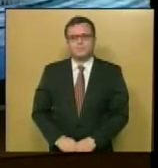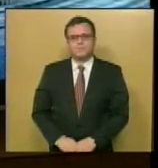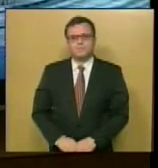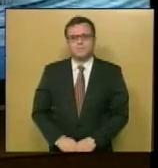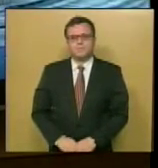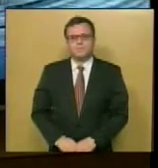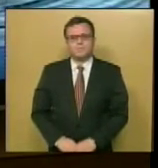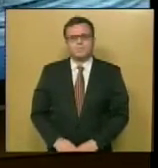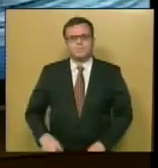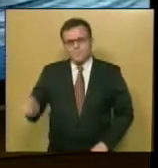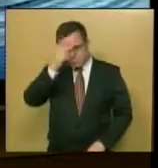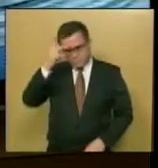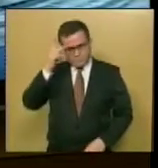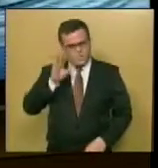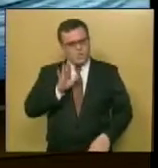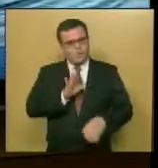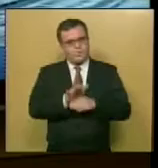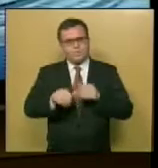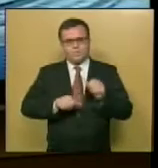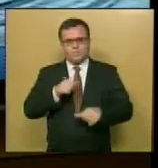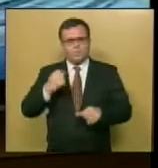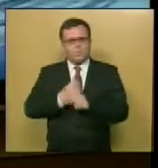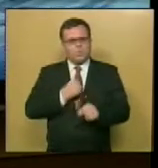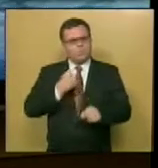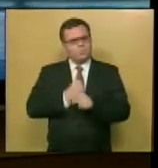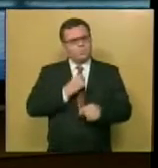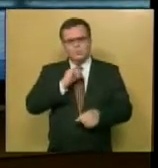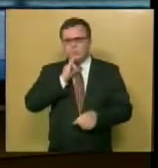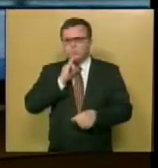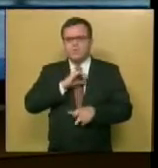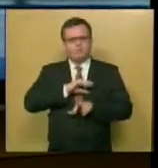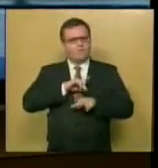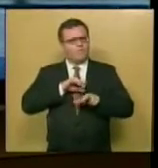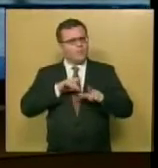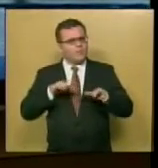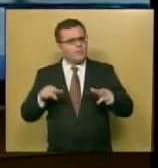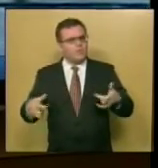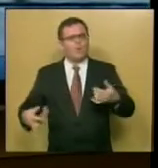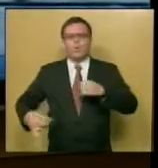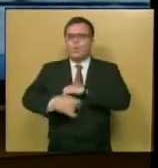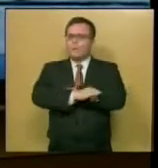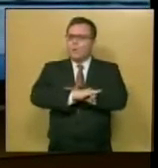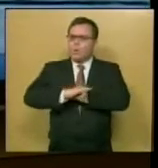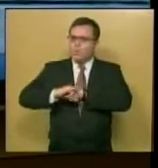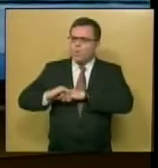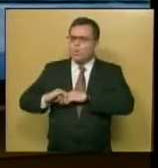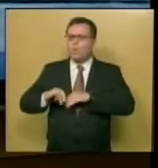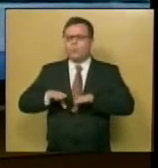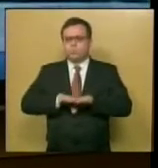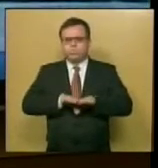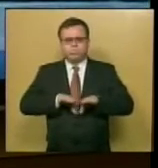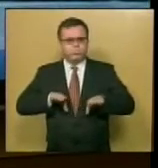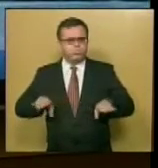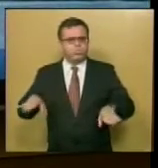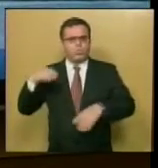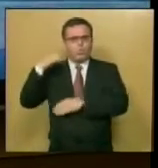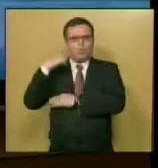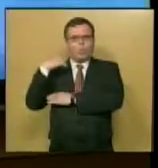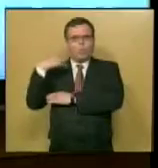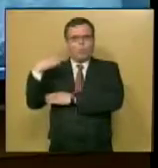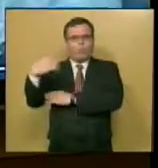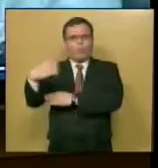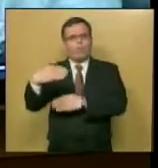Como prefeito, mudou a cara de Itabaiana, com obras de urbanização, pavimentação e iluminação